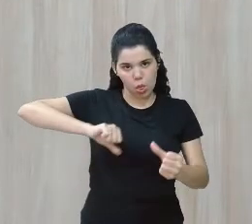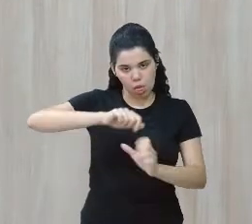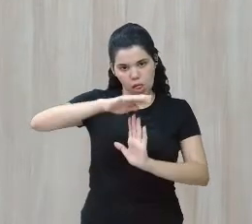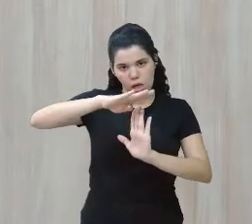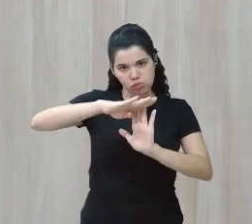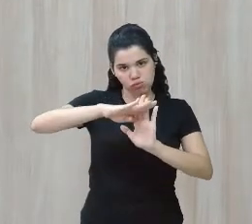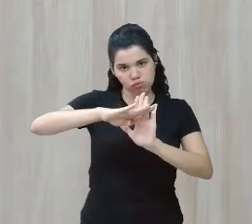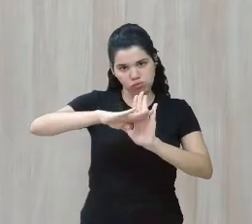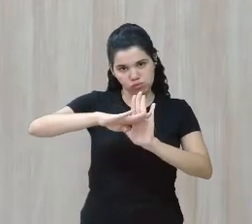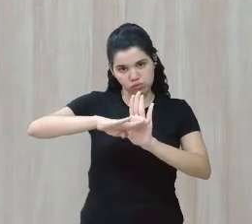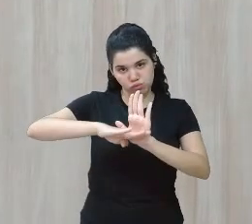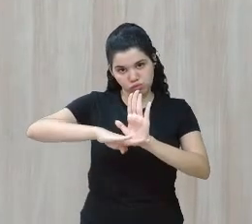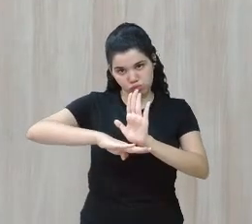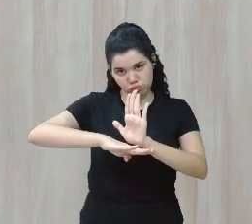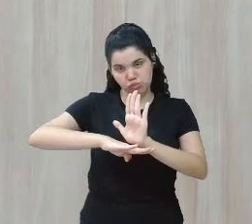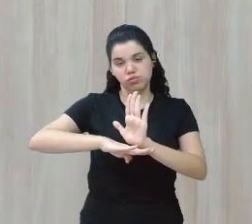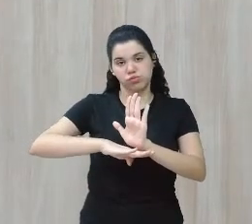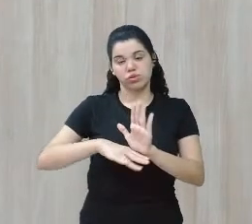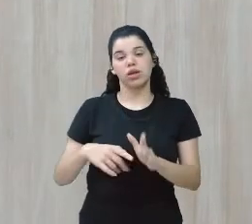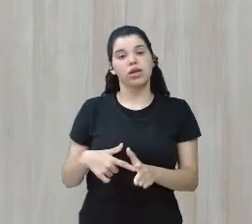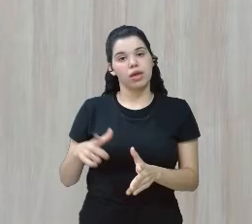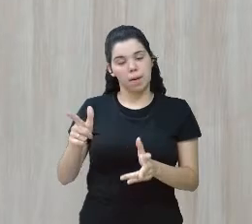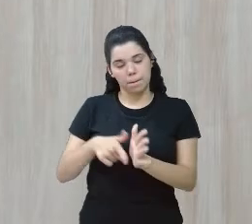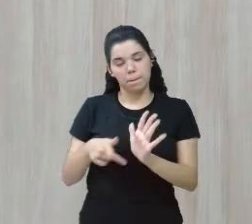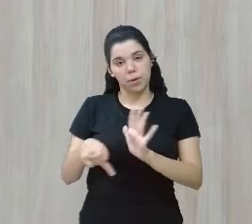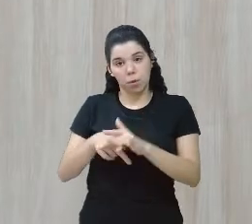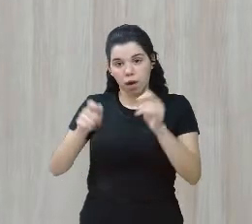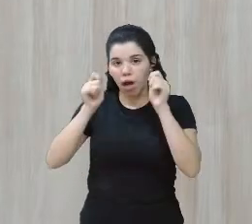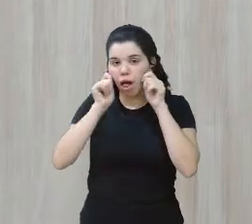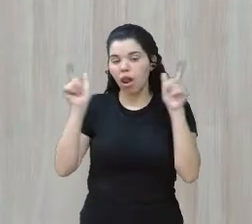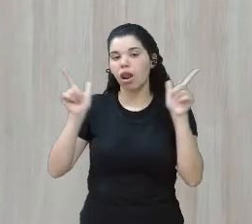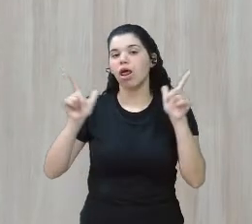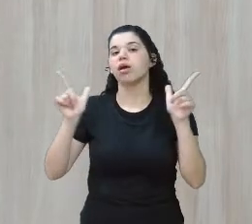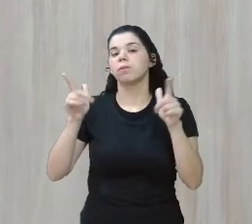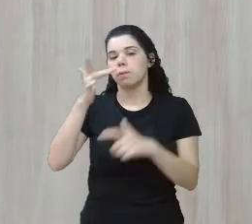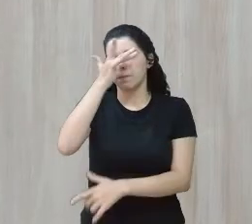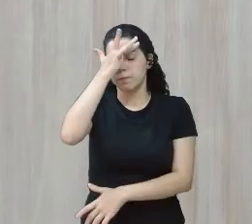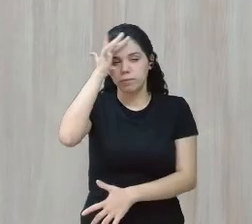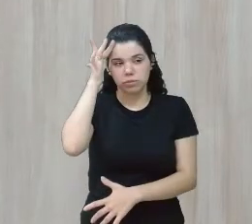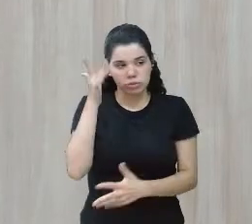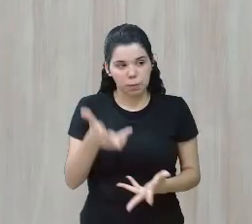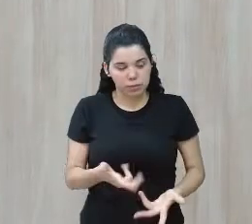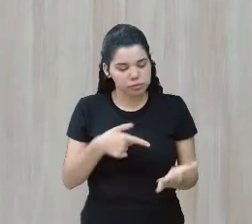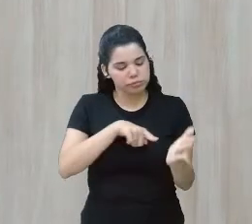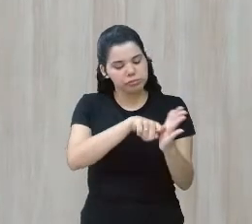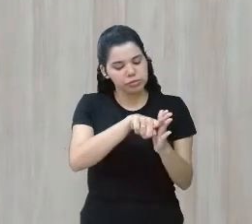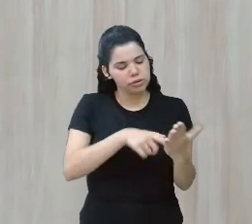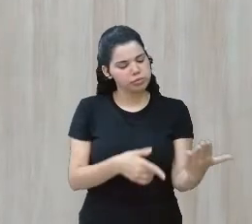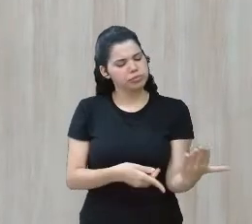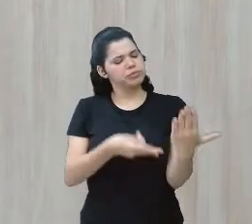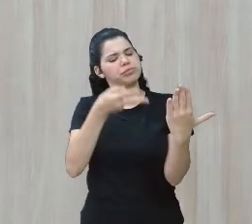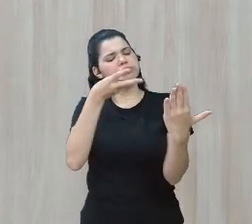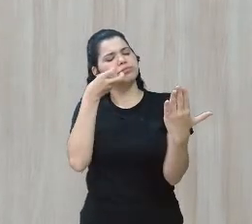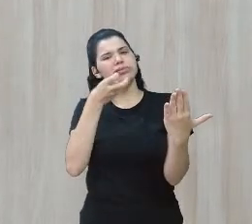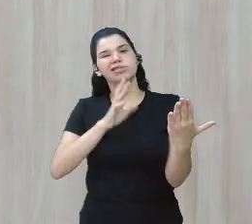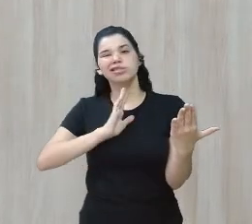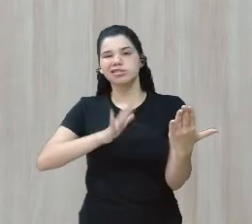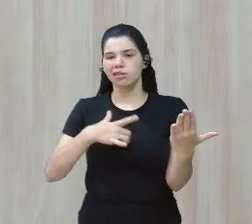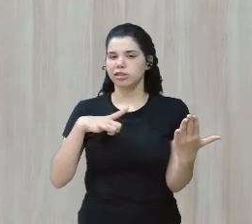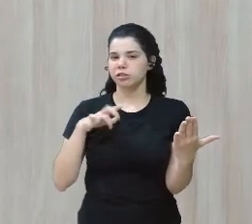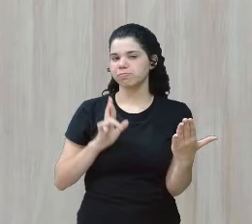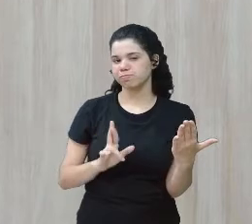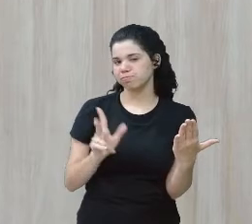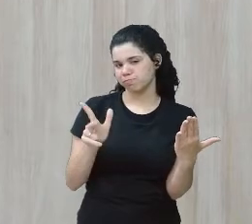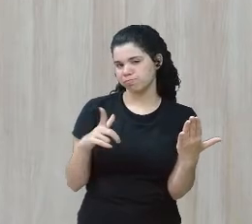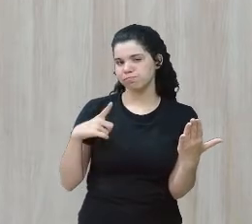está acendendo um sinal de alerta para que quem for observar o exame já vai perceber que existe